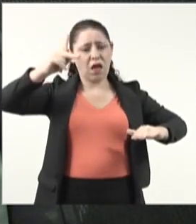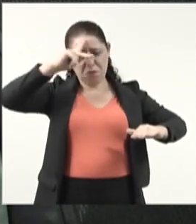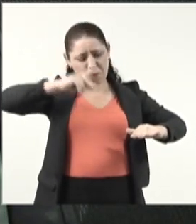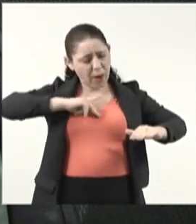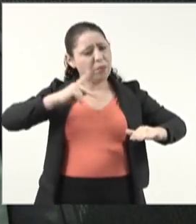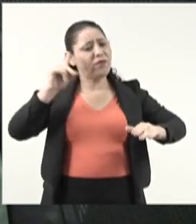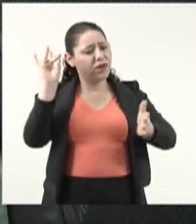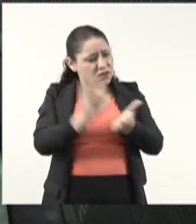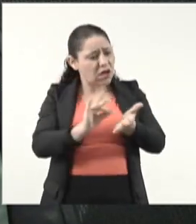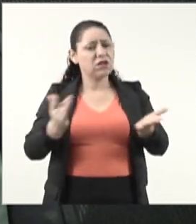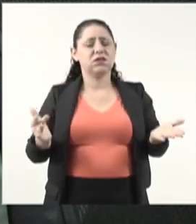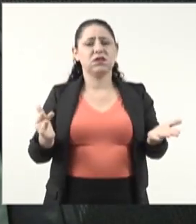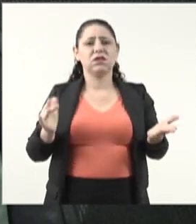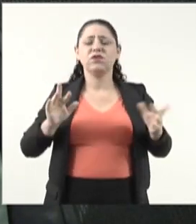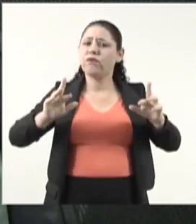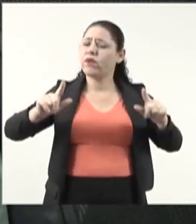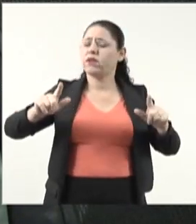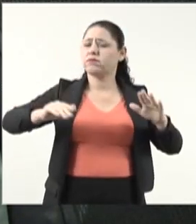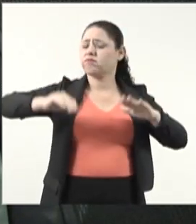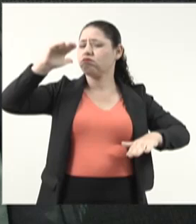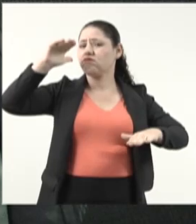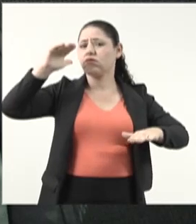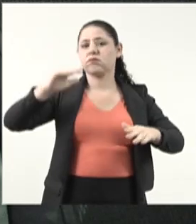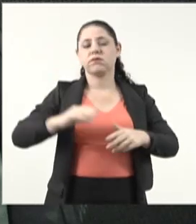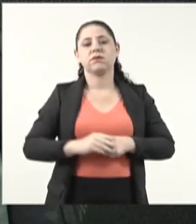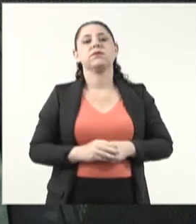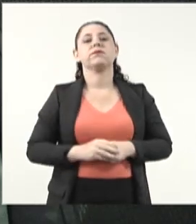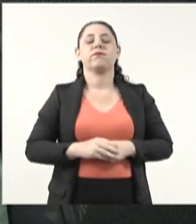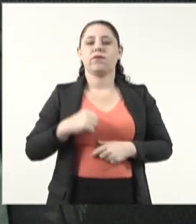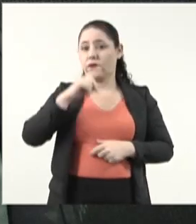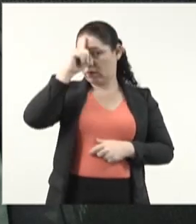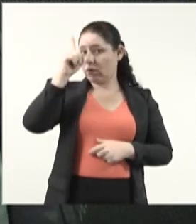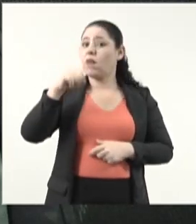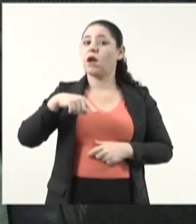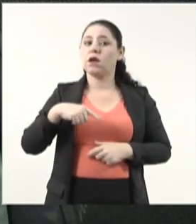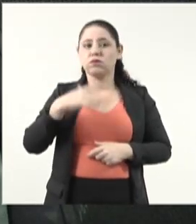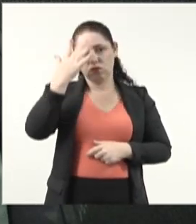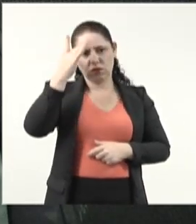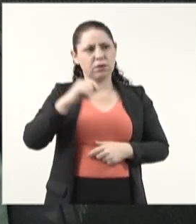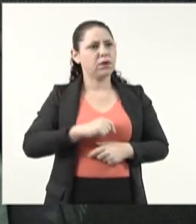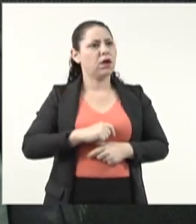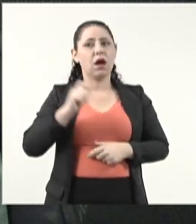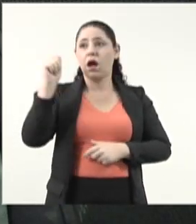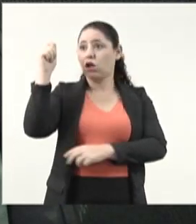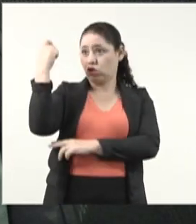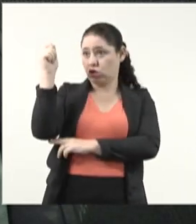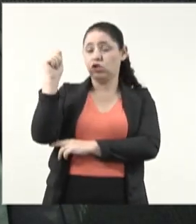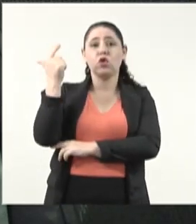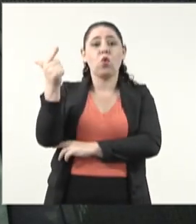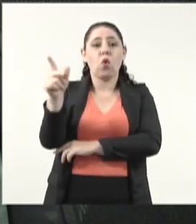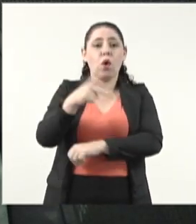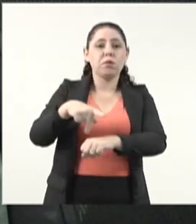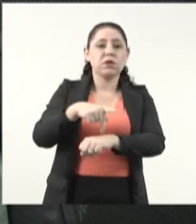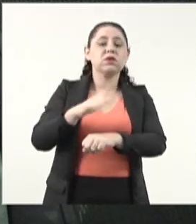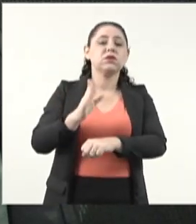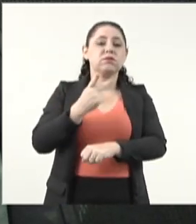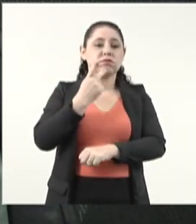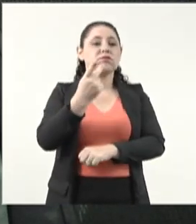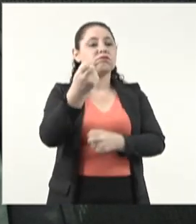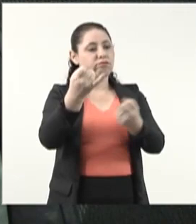mesmo. É muito desigual, né? E eu acho que essa ideia, eu não sabia que na Argentina e outros países que a